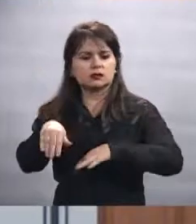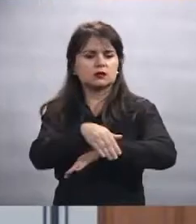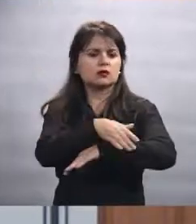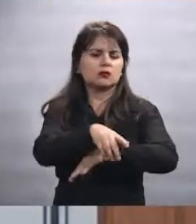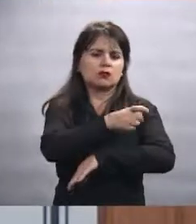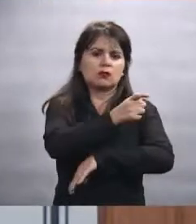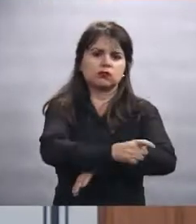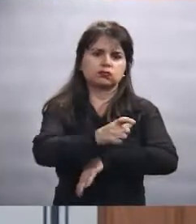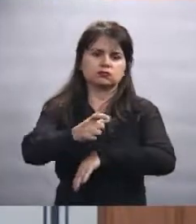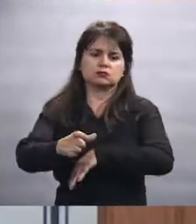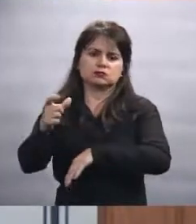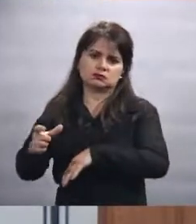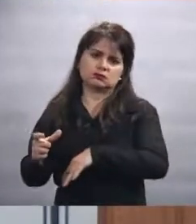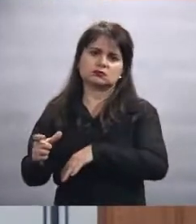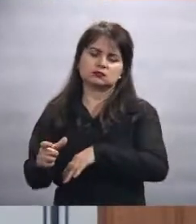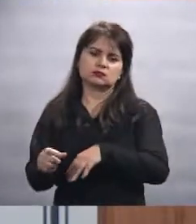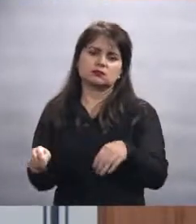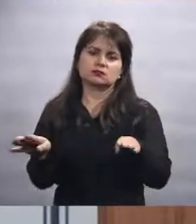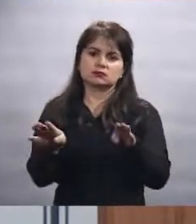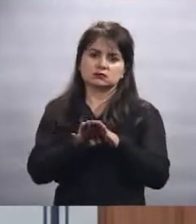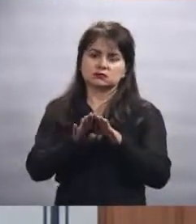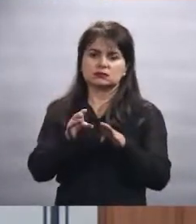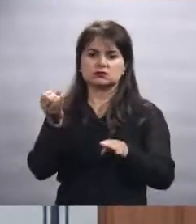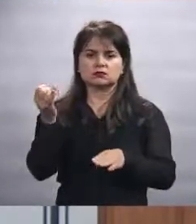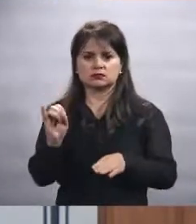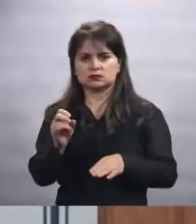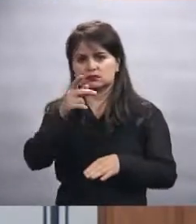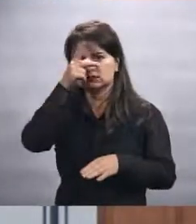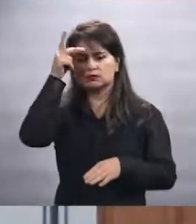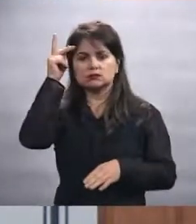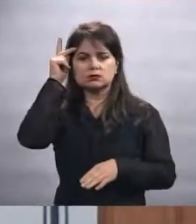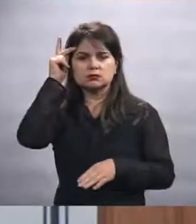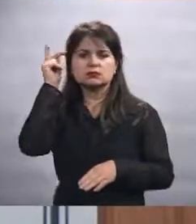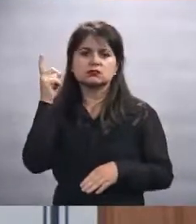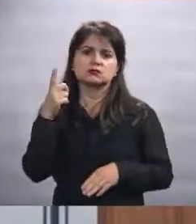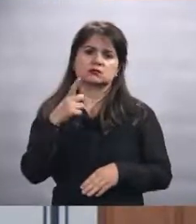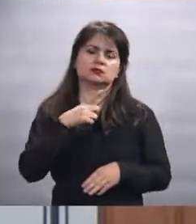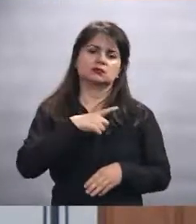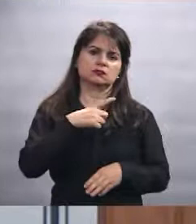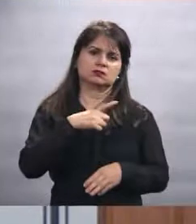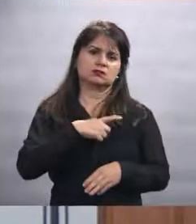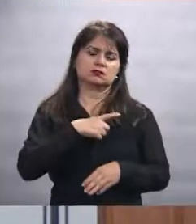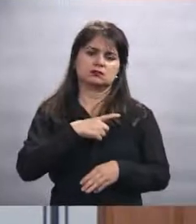também pessoas que implantam energia solar, a energia,